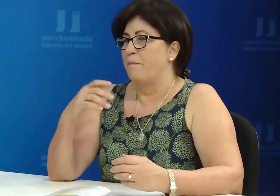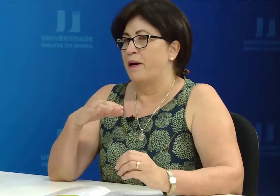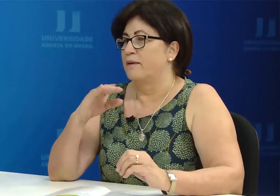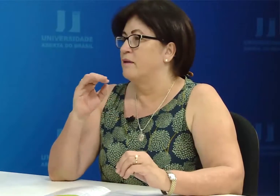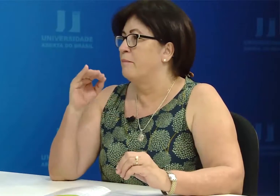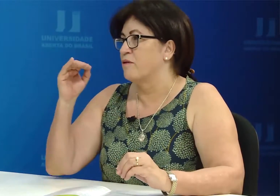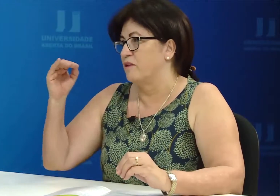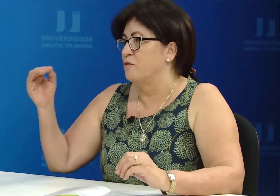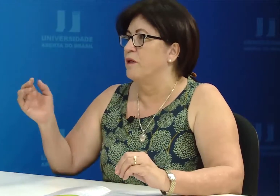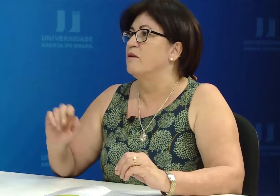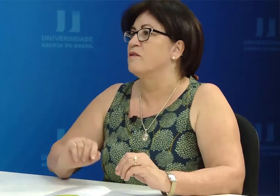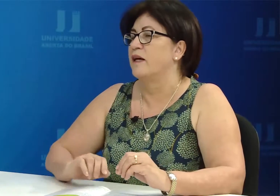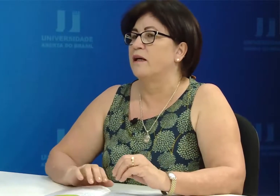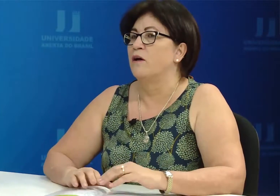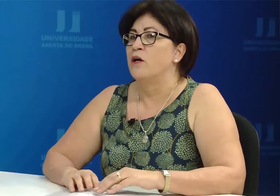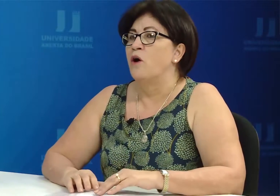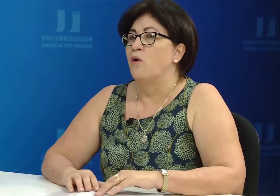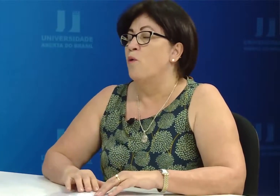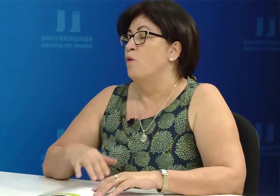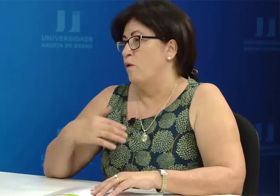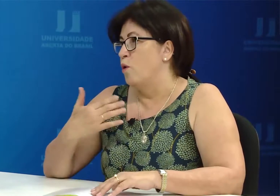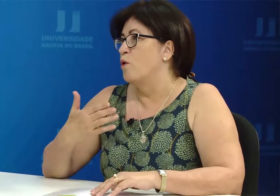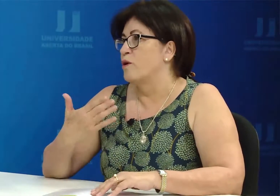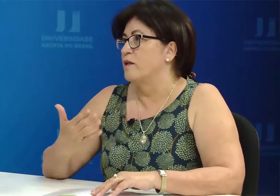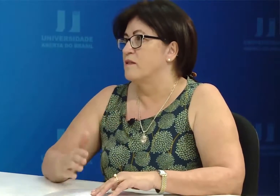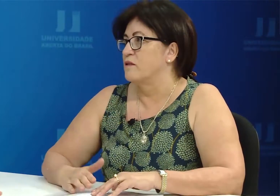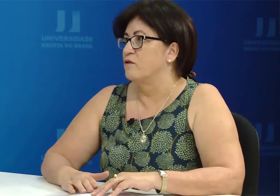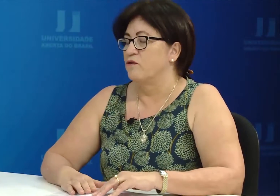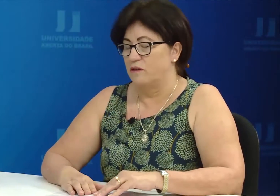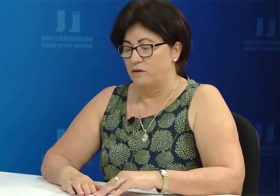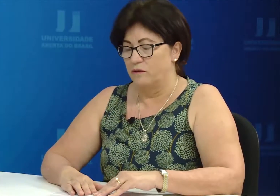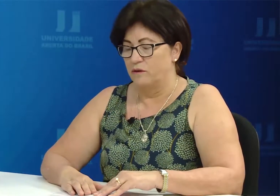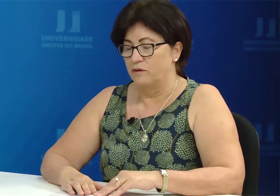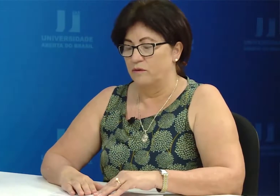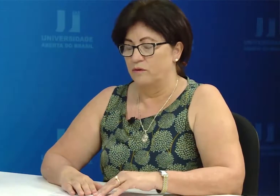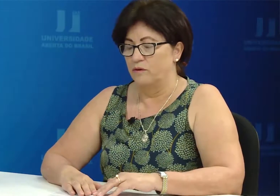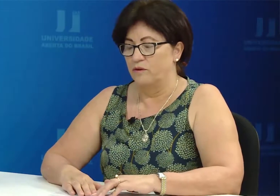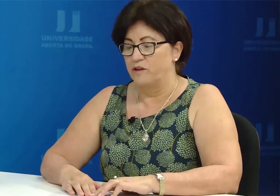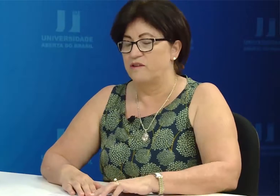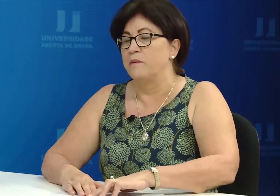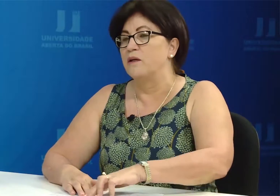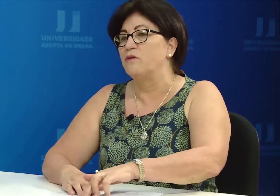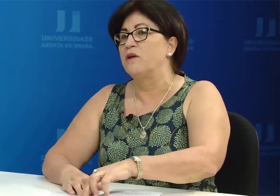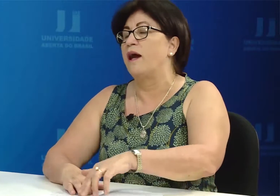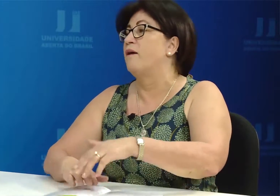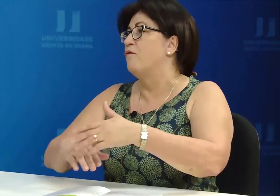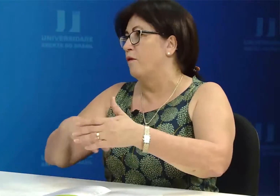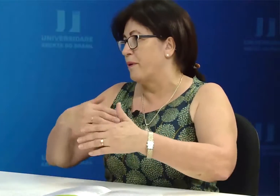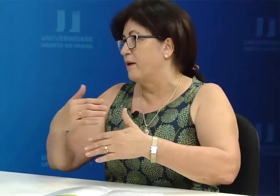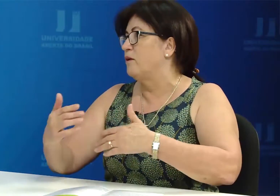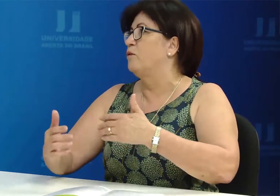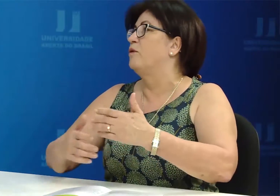para a parte de procedimentos, né, ou organização do conhecimento, que aí eu vou para a leitura,